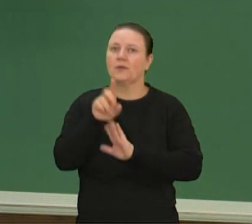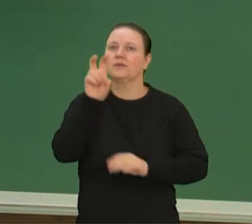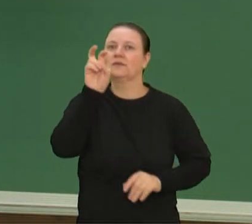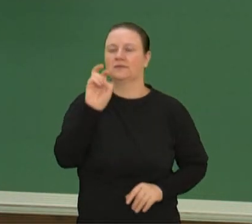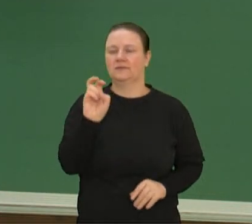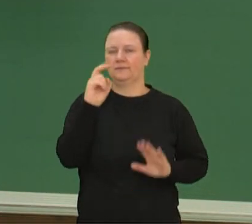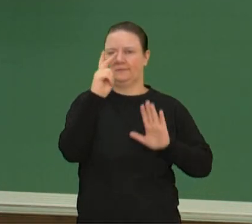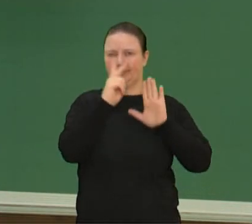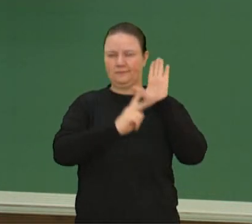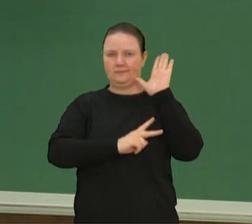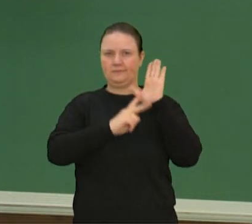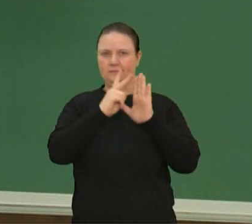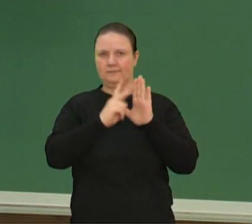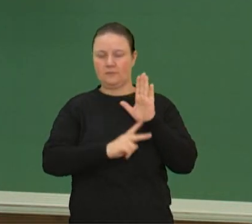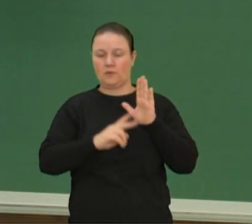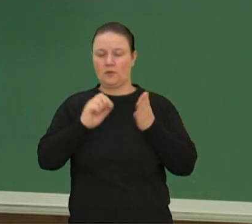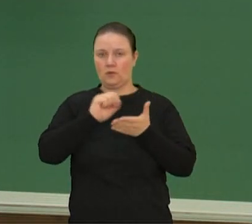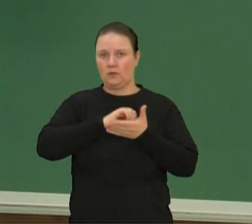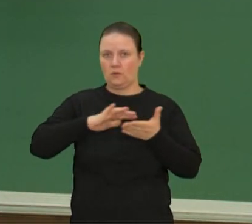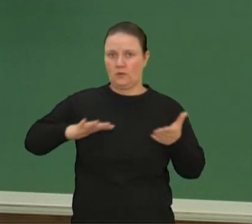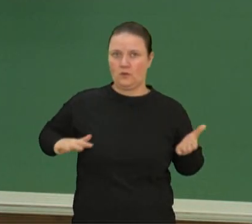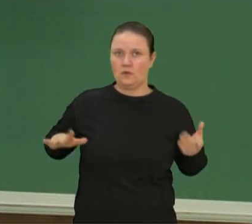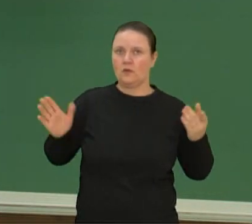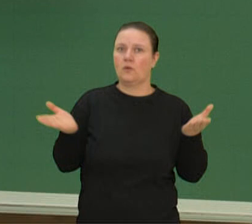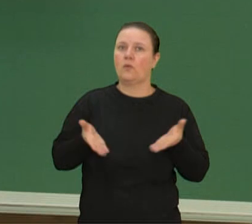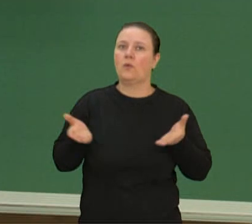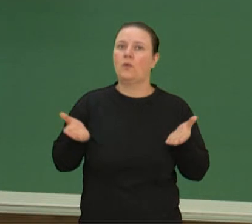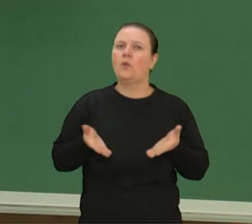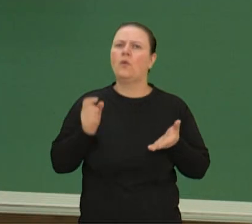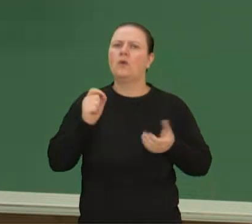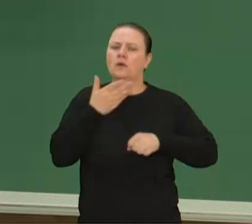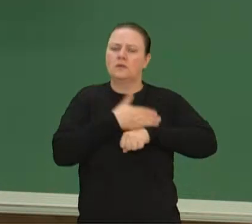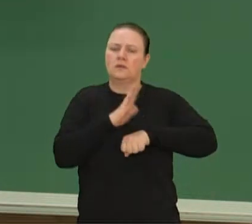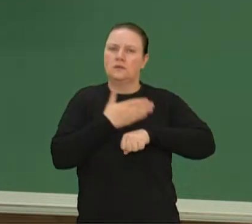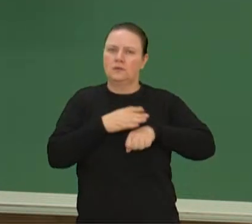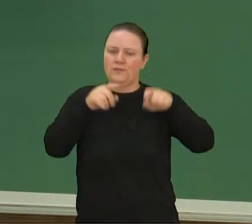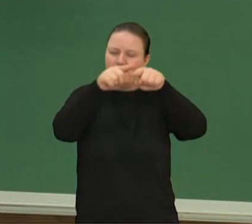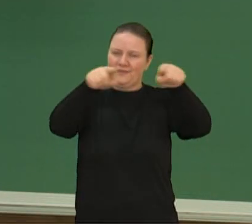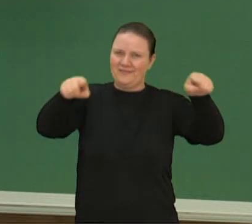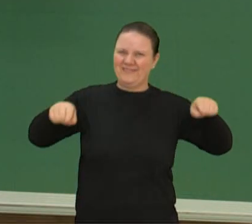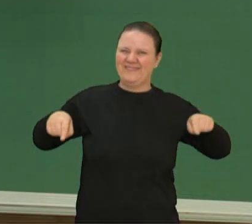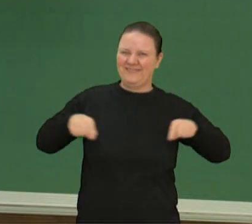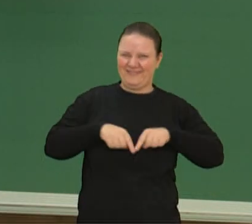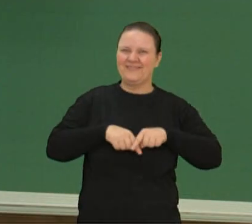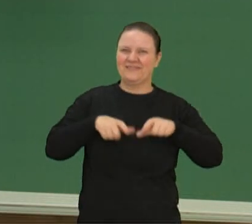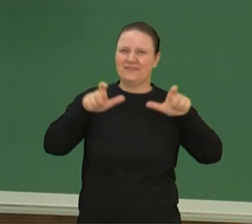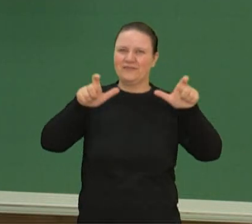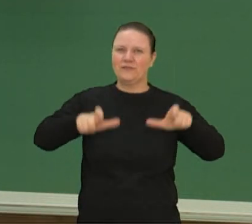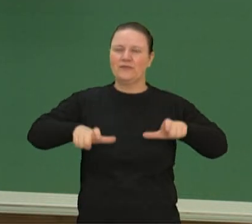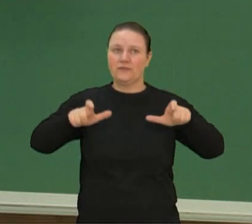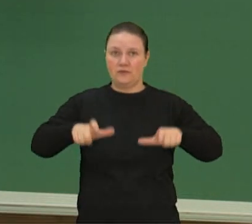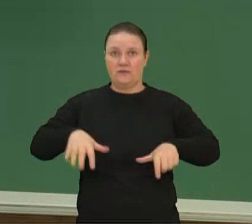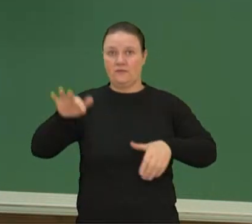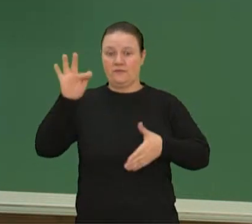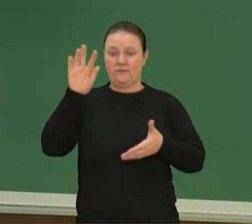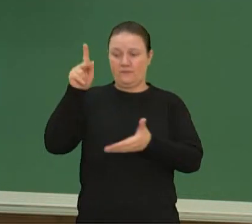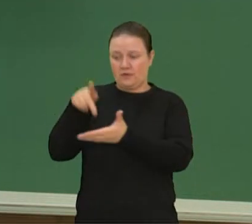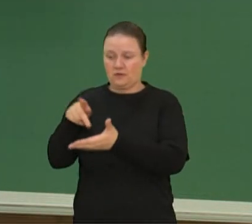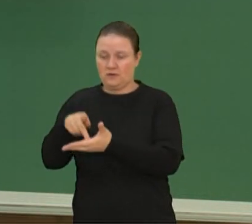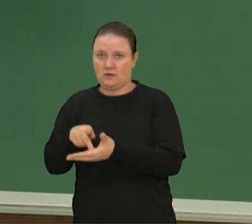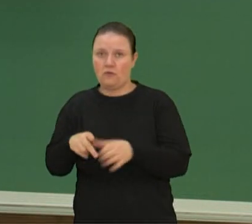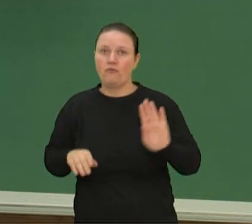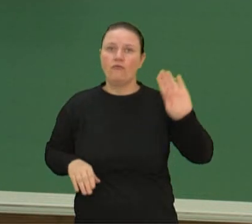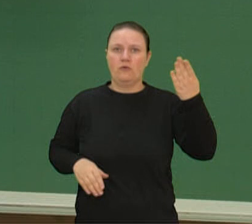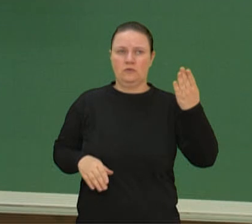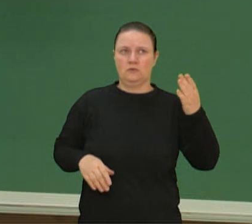leitura. Considere as atividades de academia, características e precauções. Assinale verdadeiro ou falso. Primeira,